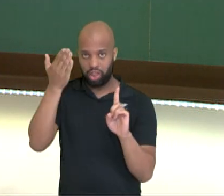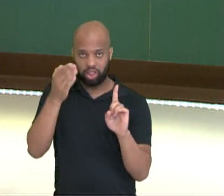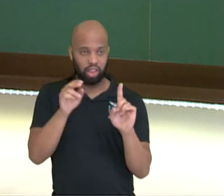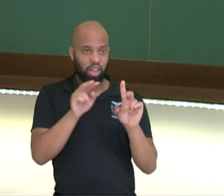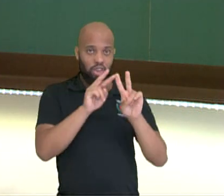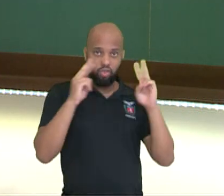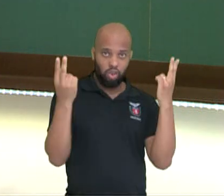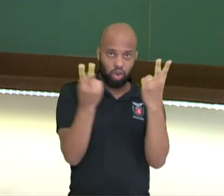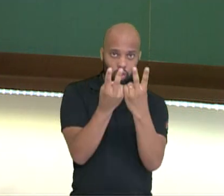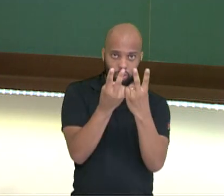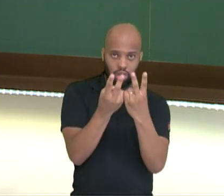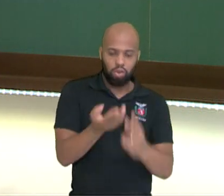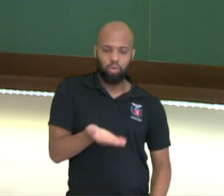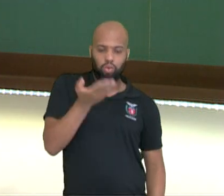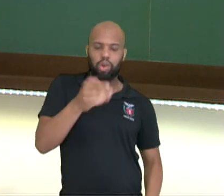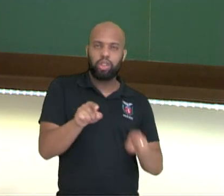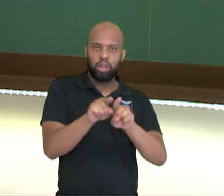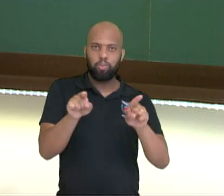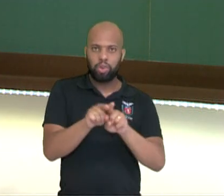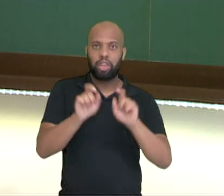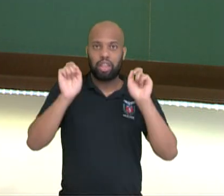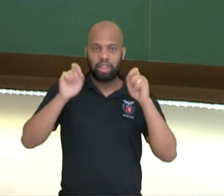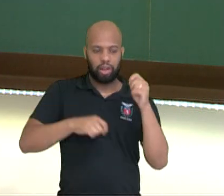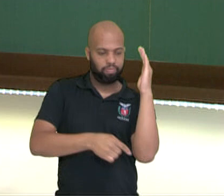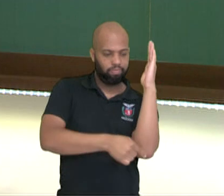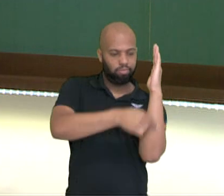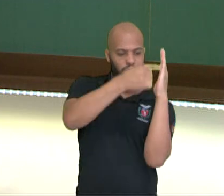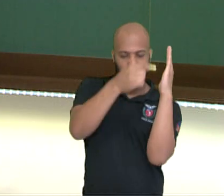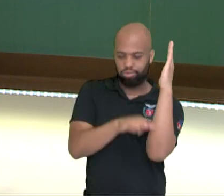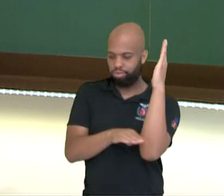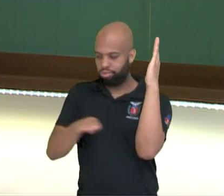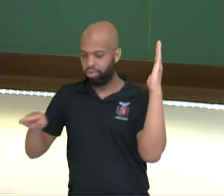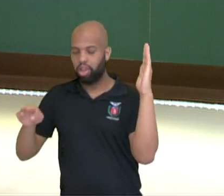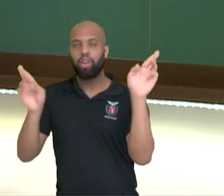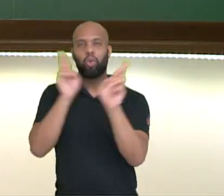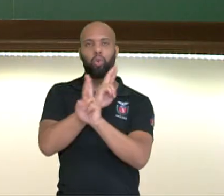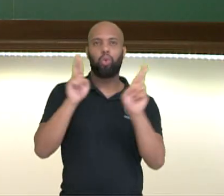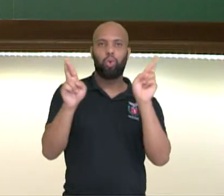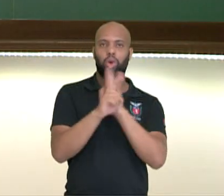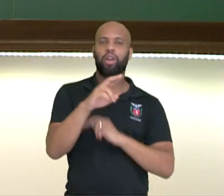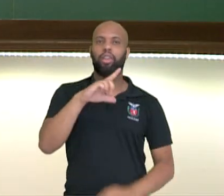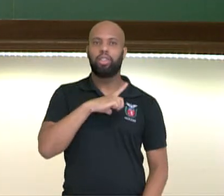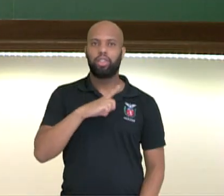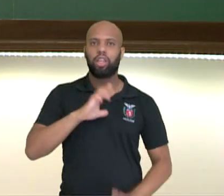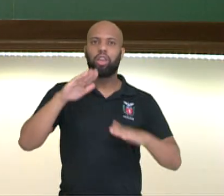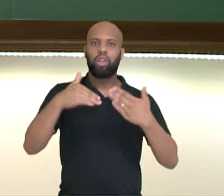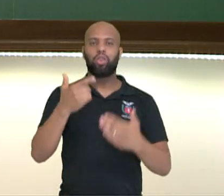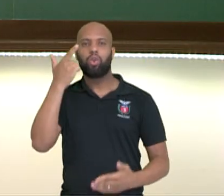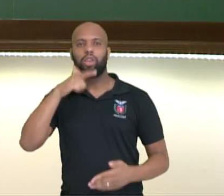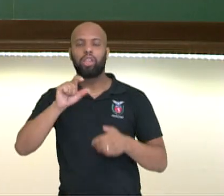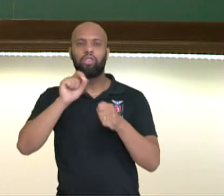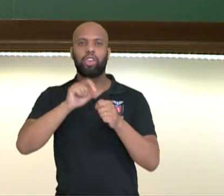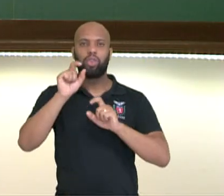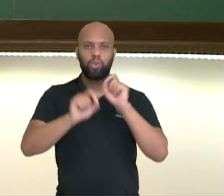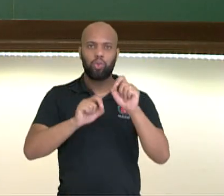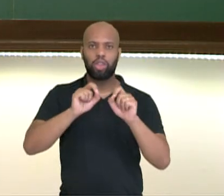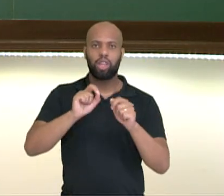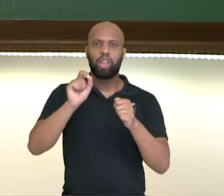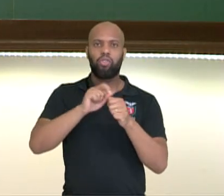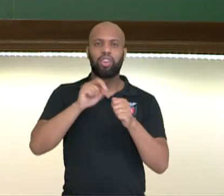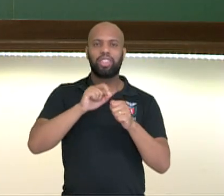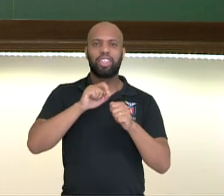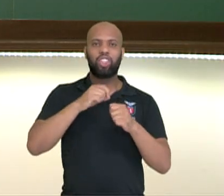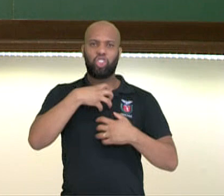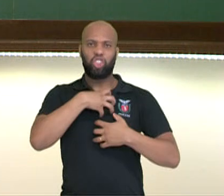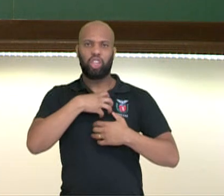E eu posso relacionar a variação do volume com a variação da temperatura. E com isso, construir uma escala